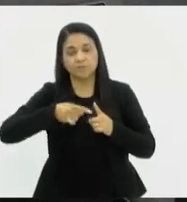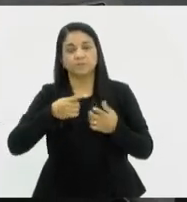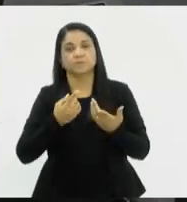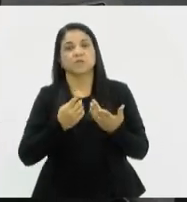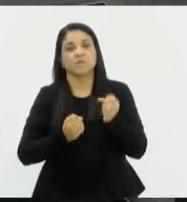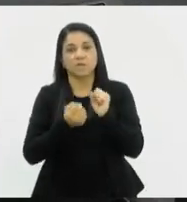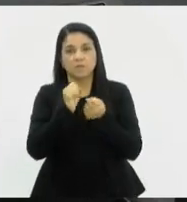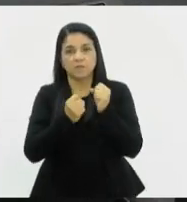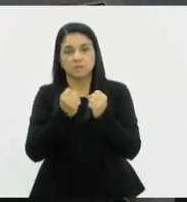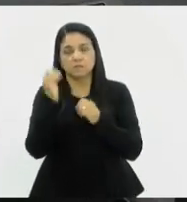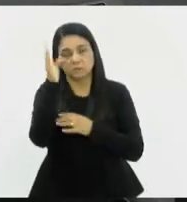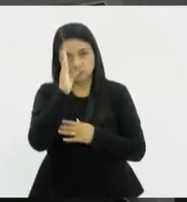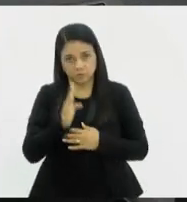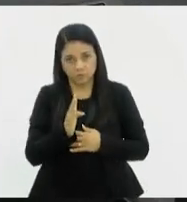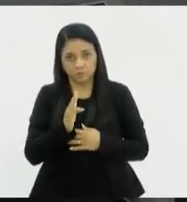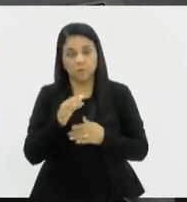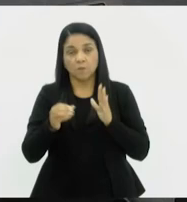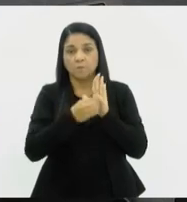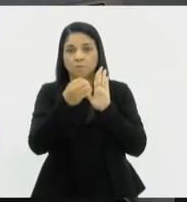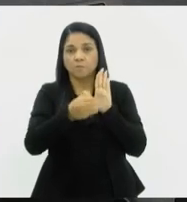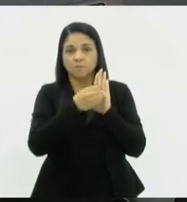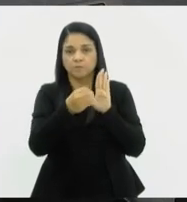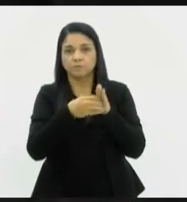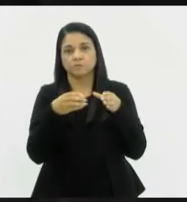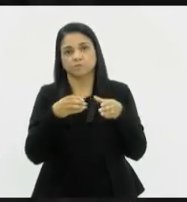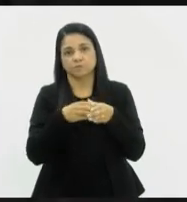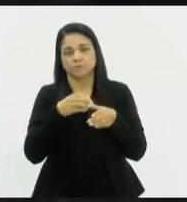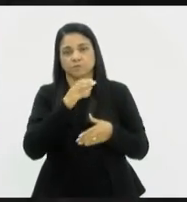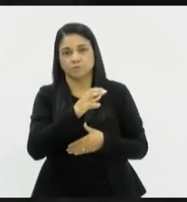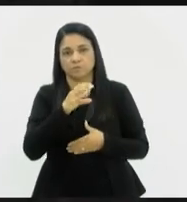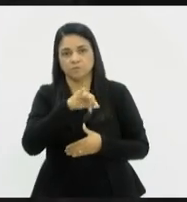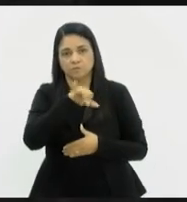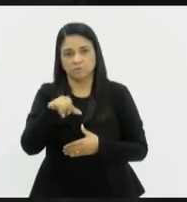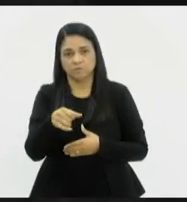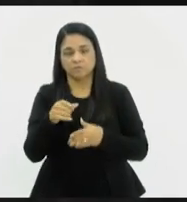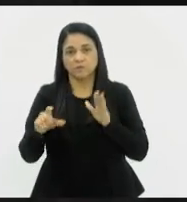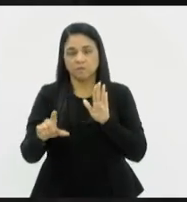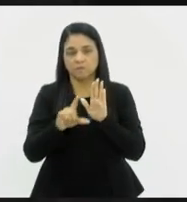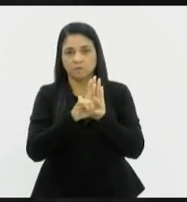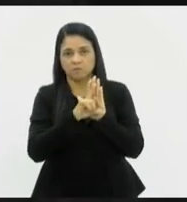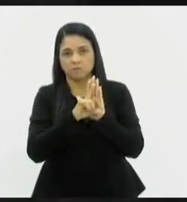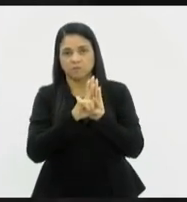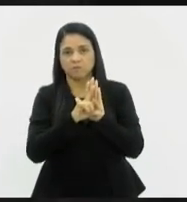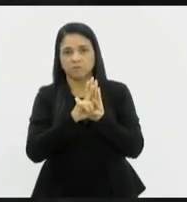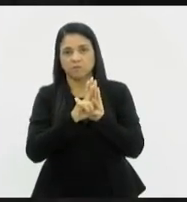fabricação nacional. Parecer da Comissão de Constituição e Justiça pela legalidade.